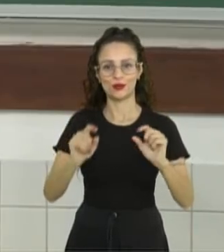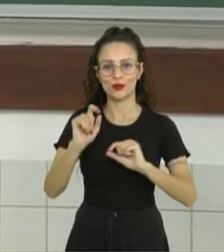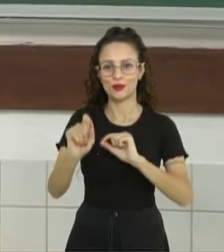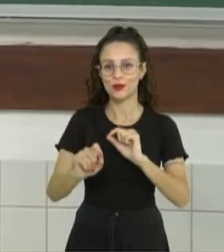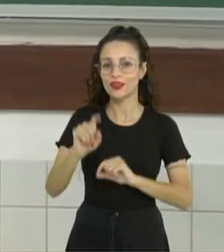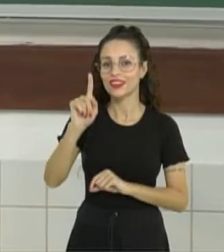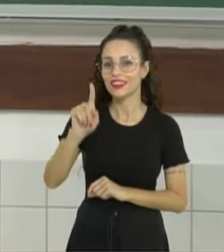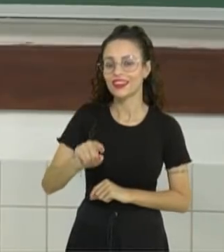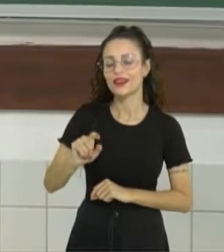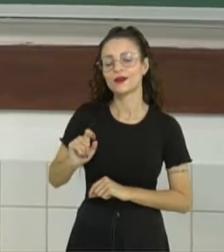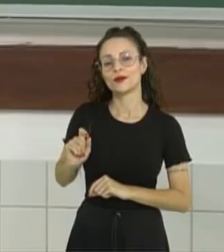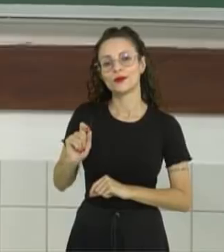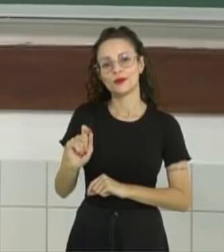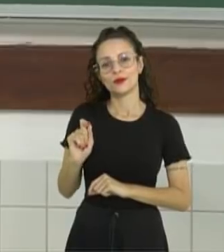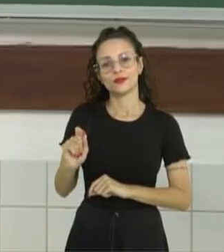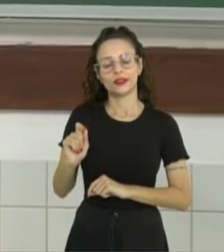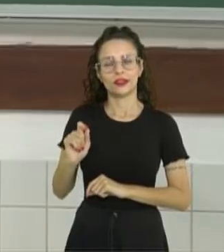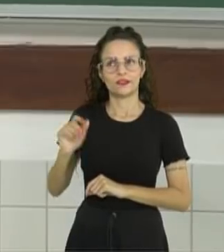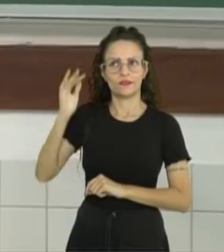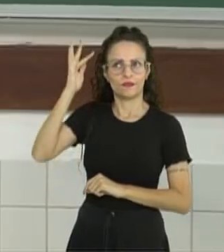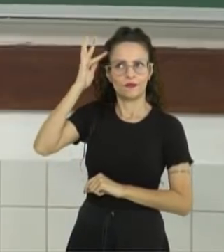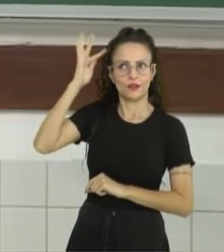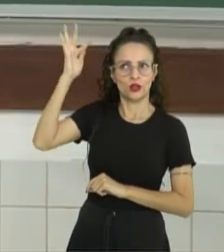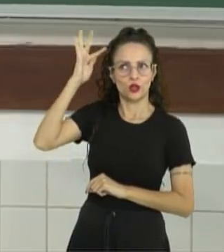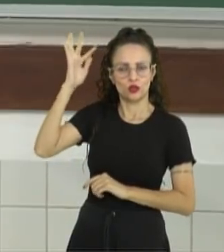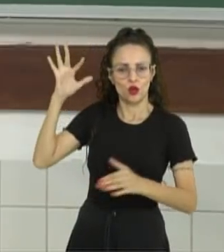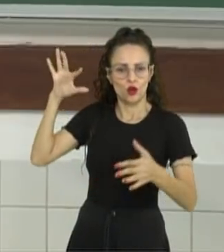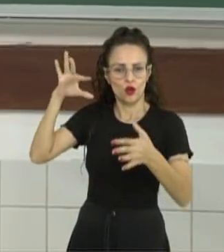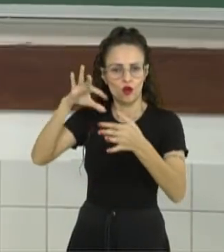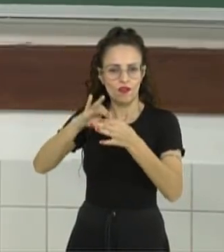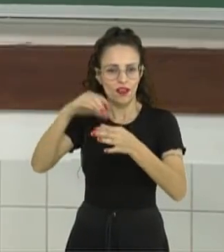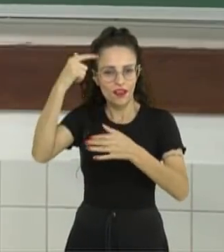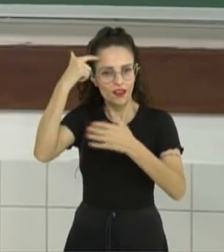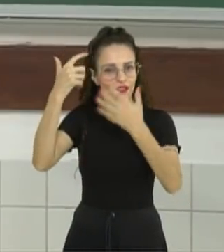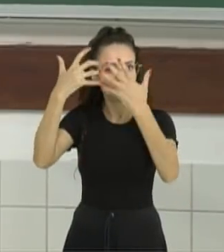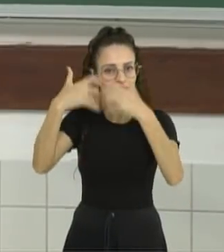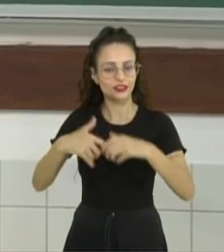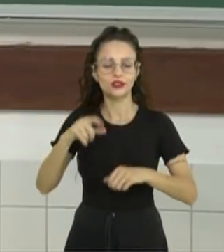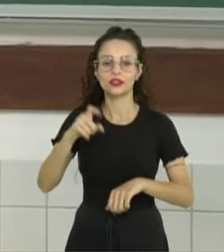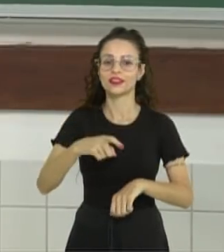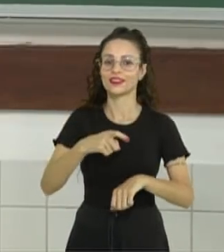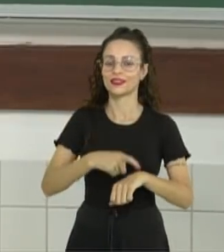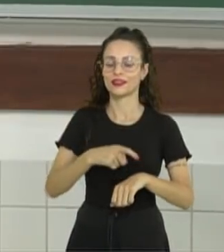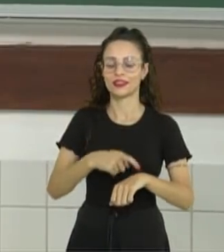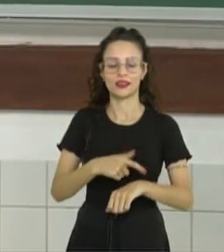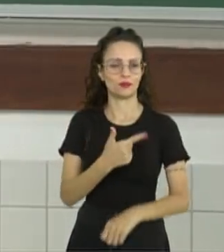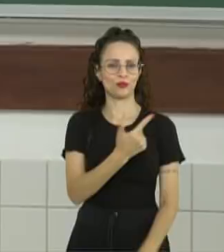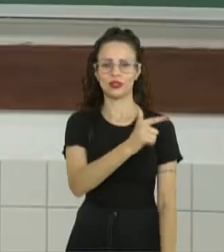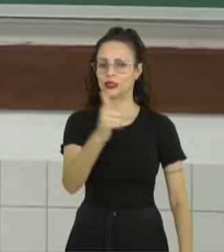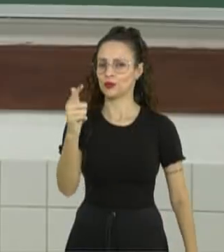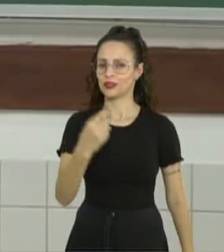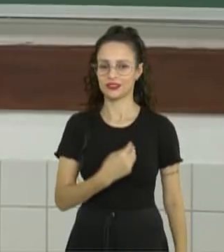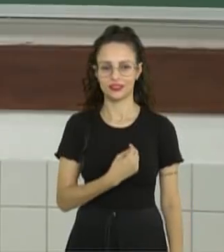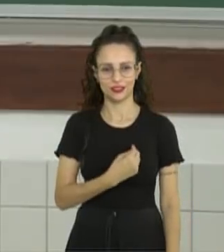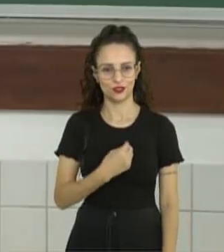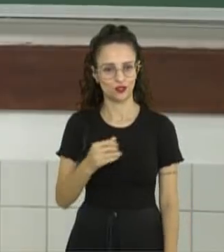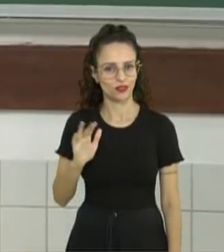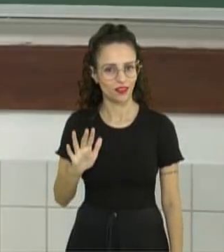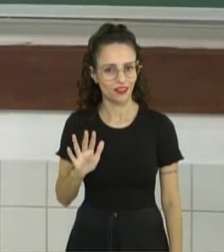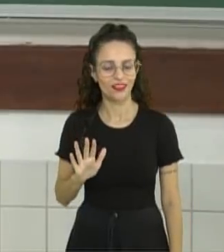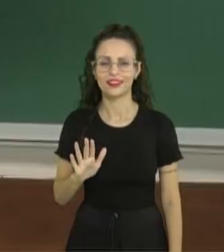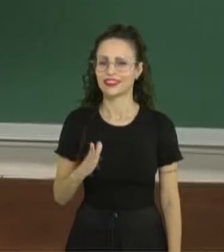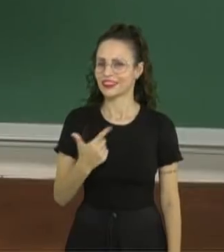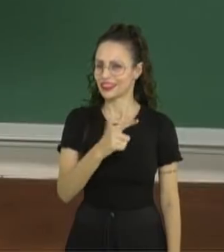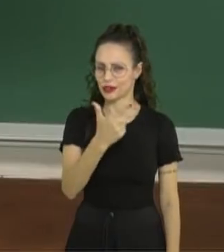ideia de uma filosófica, na ideia reflexiva que o tempo não existe. Nossa, professor, aí você pegou pesado.